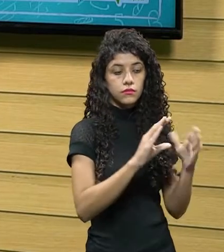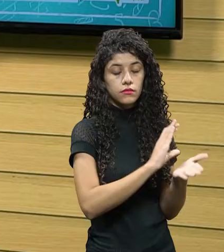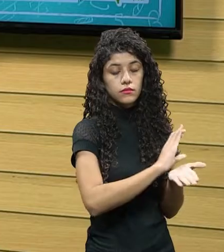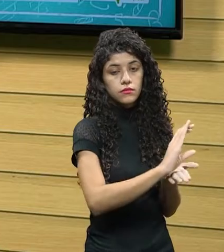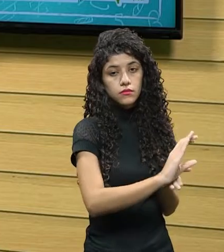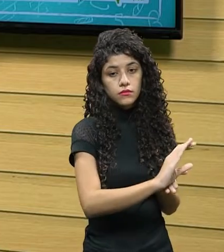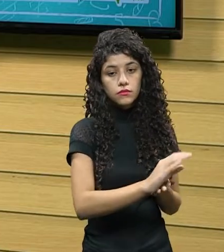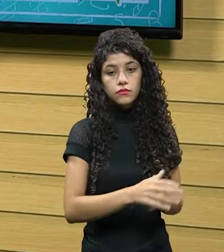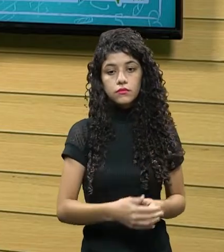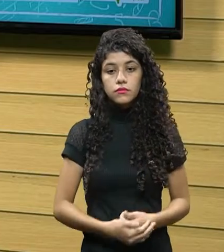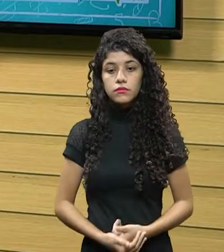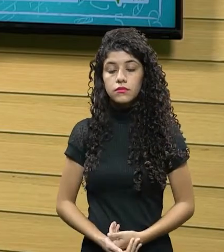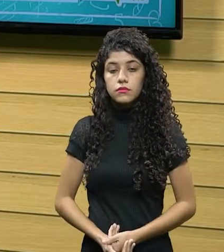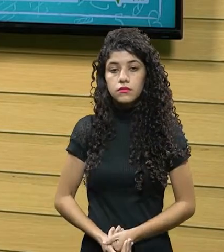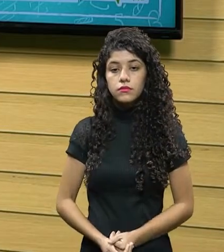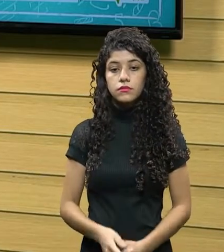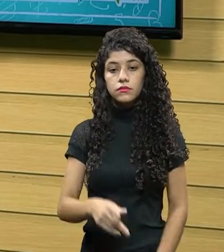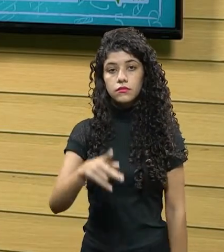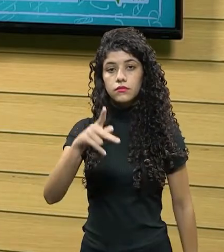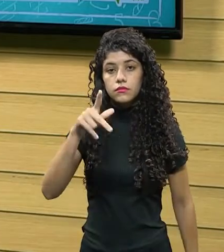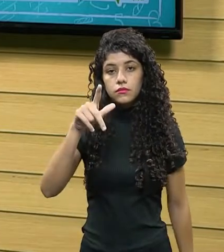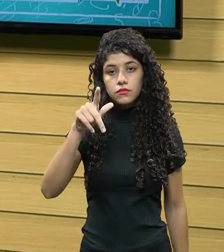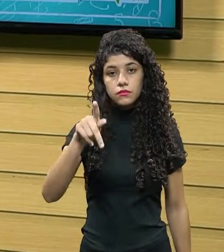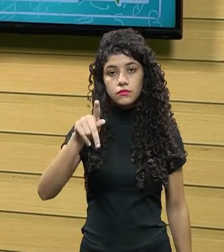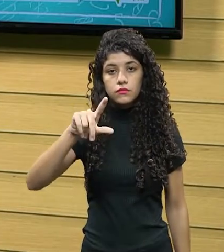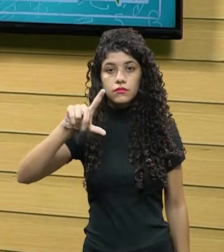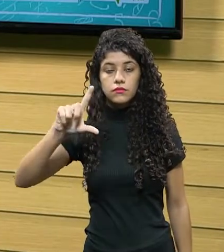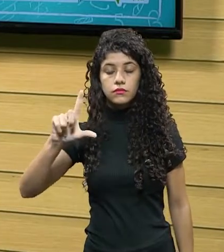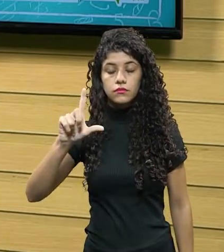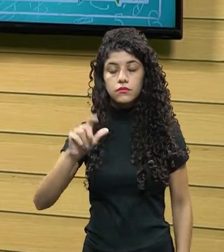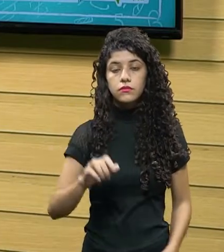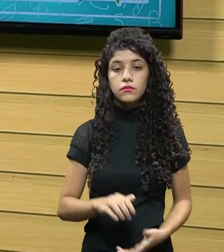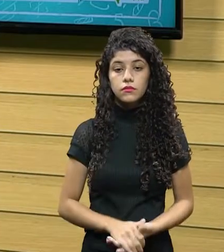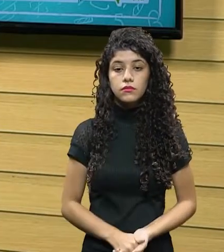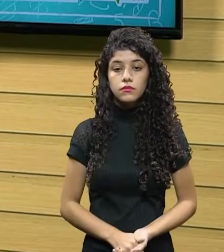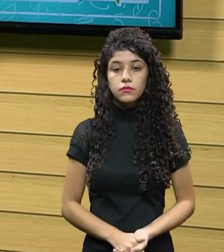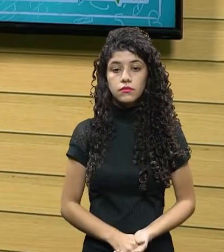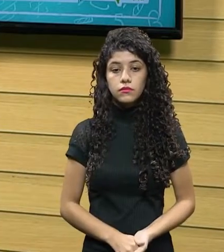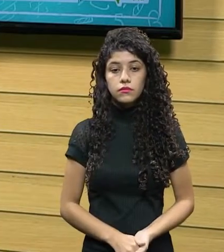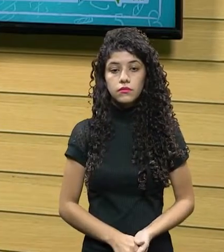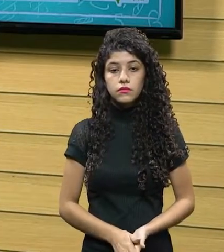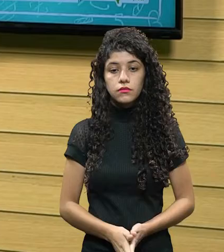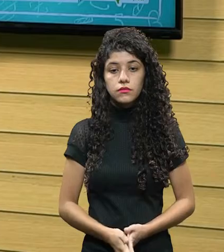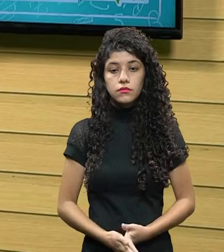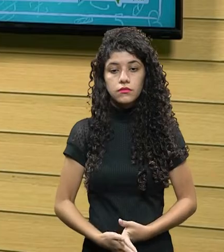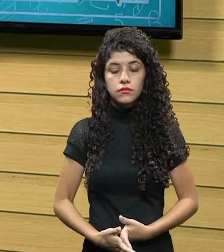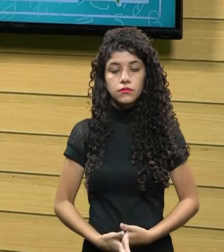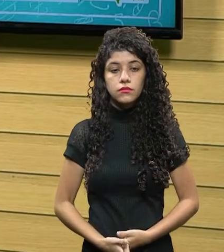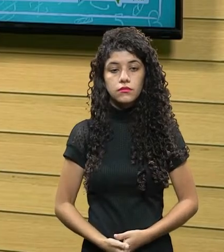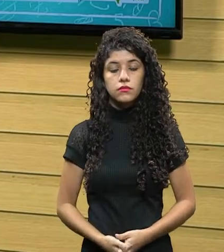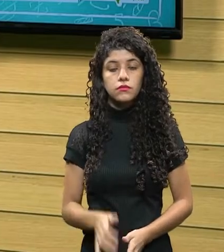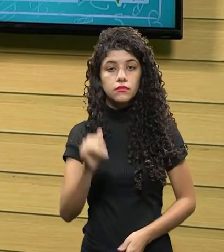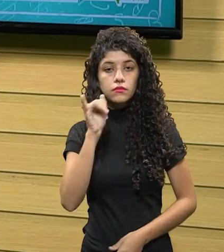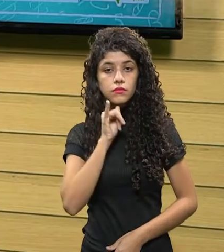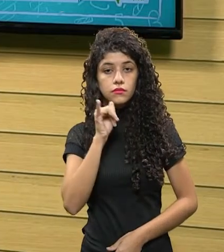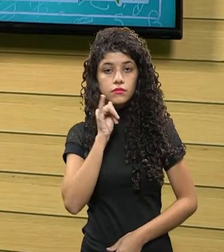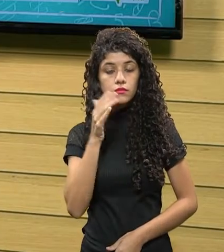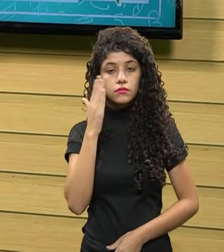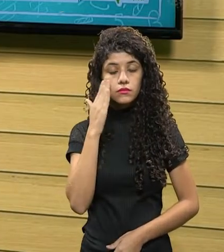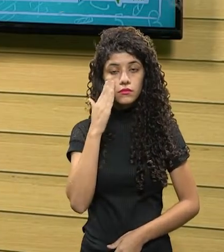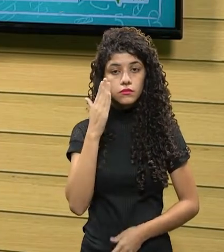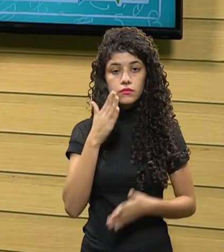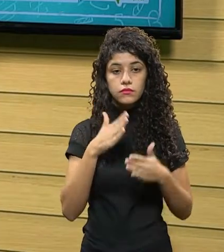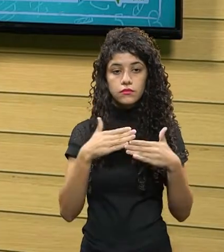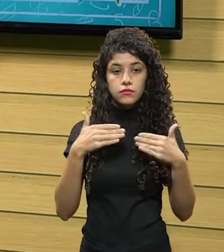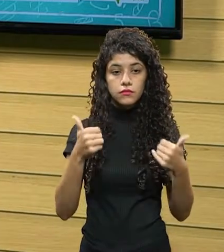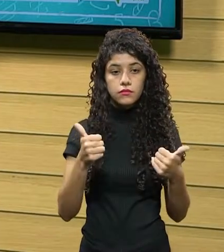do PL, para a aplicação no ativo. Então vamos ver aqui um exemplo para que seja mais compreensível.